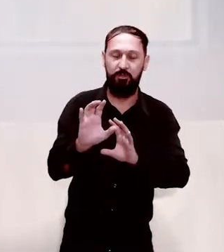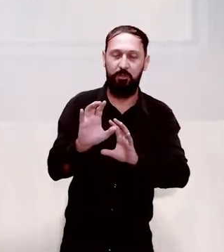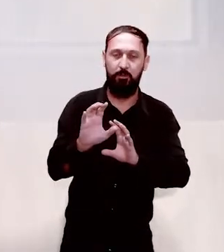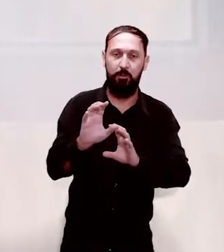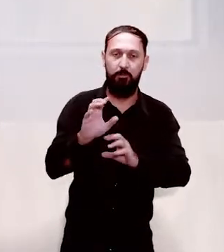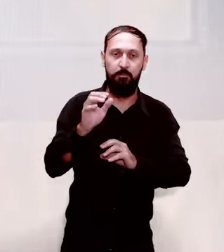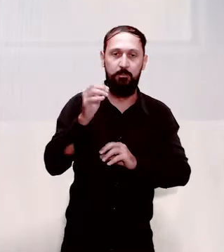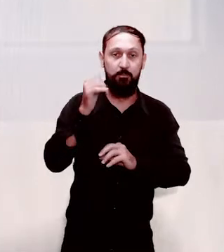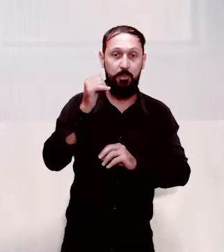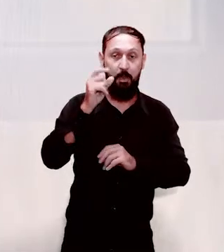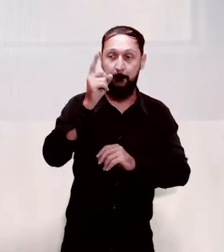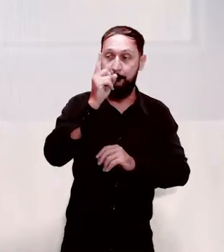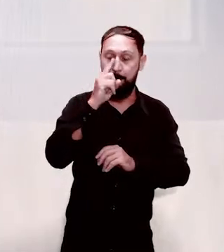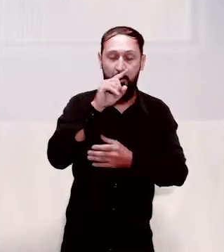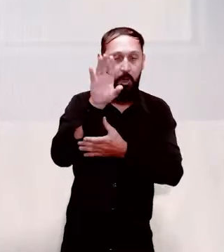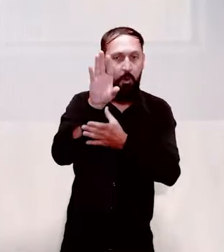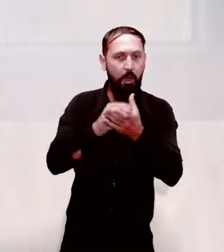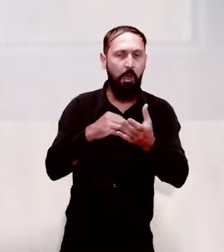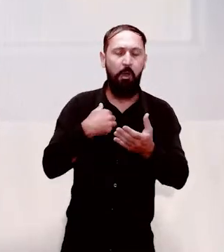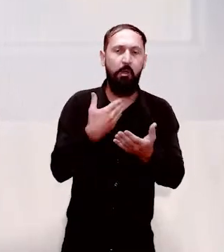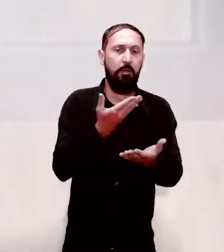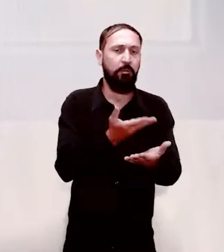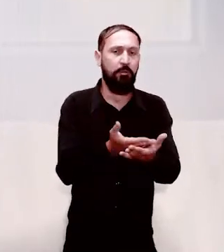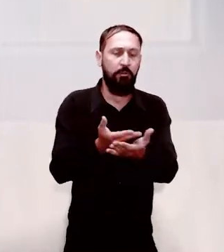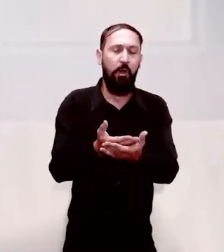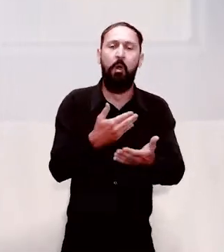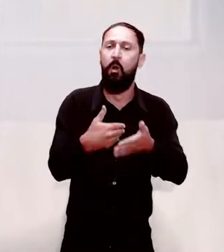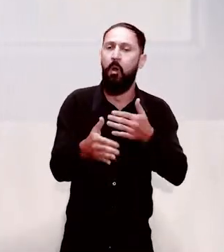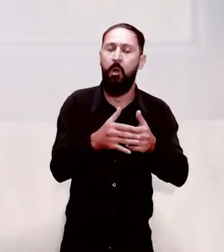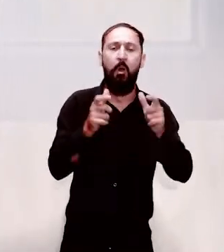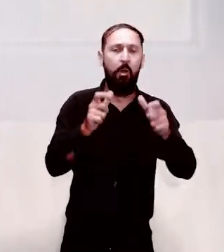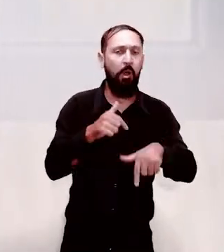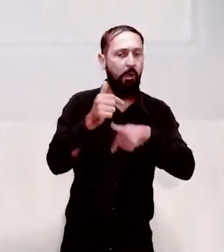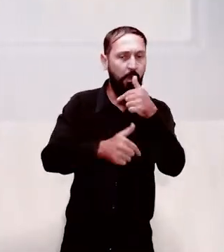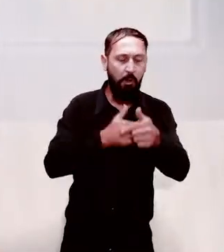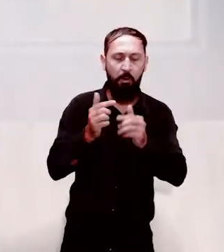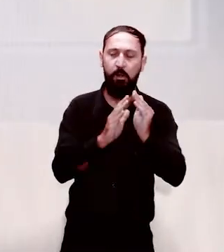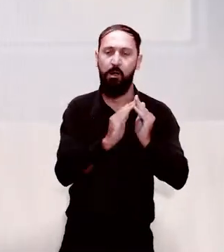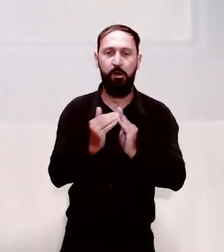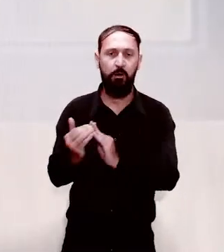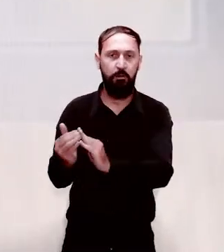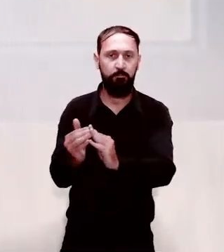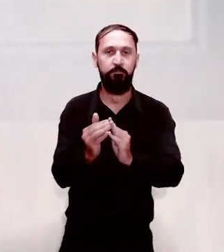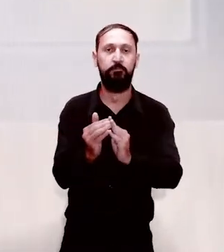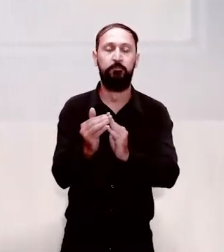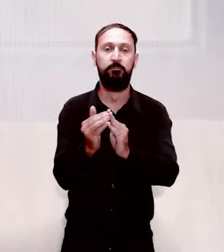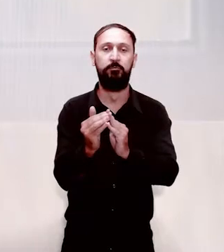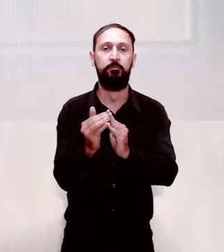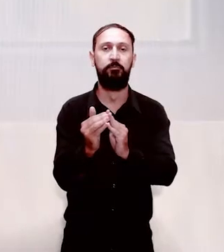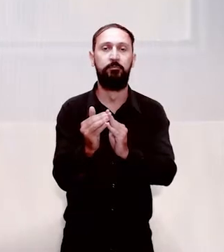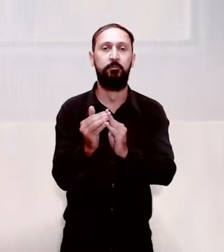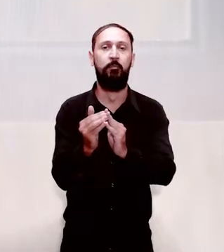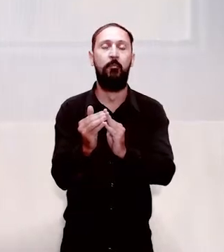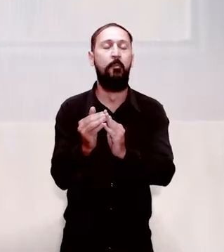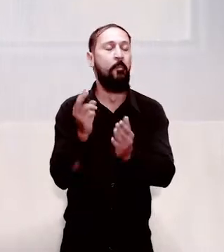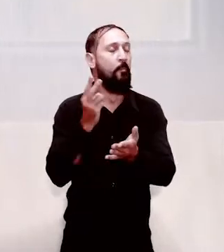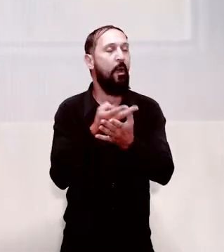estilo, eu herdei da minha mãe. Eu não ia dar aula em qualquer lugar que eu trabalhei, na periferia, eu sempre...